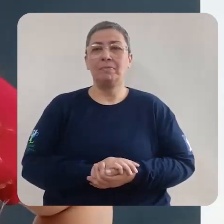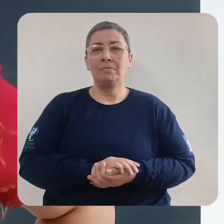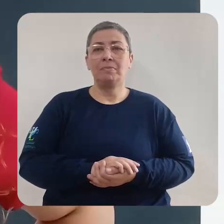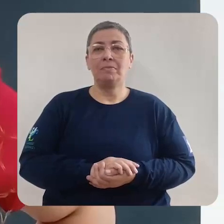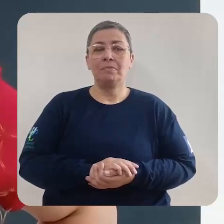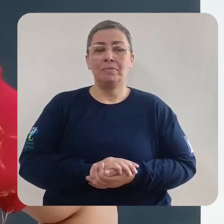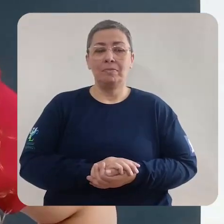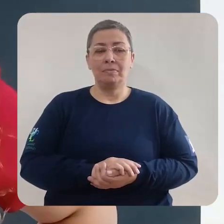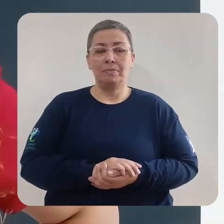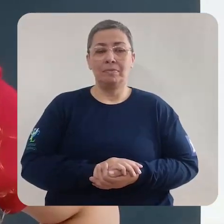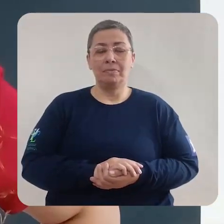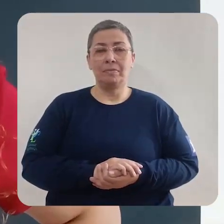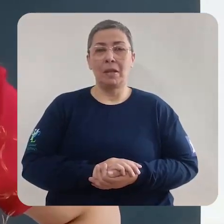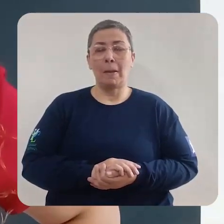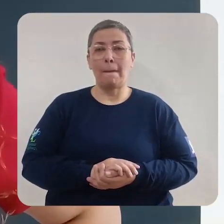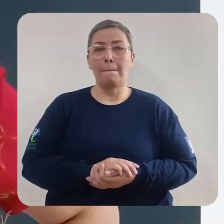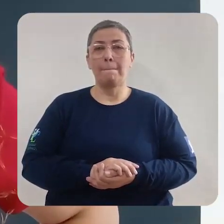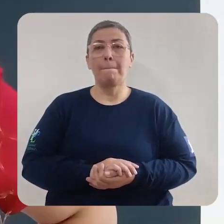lá.